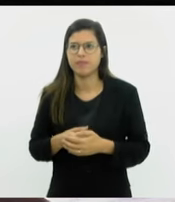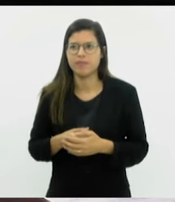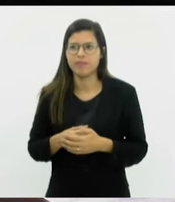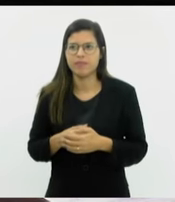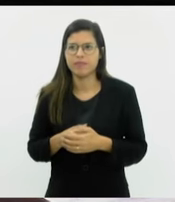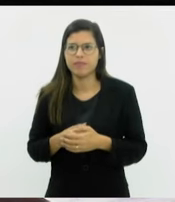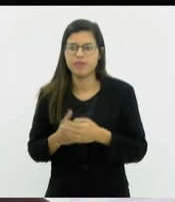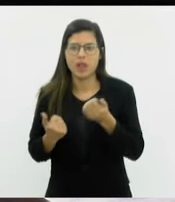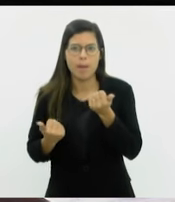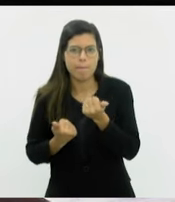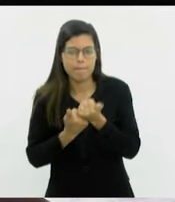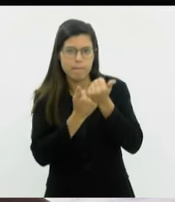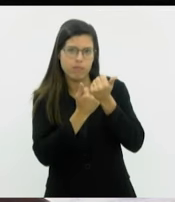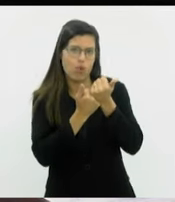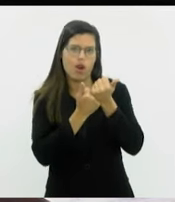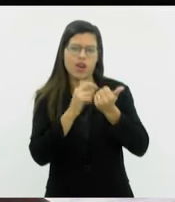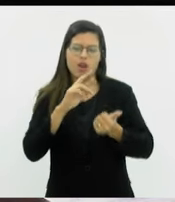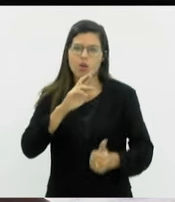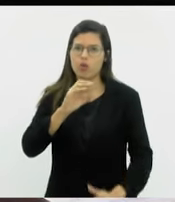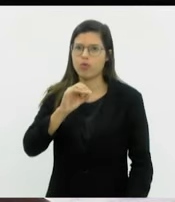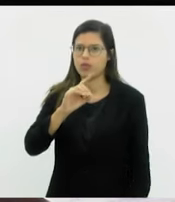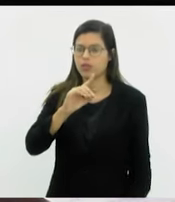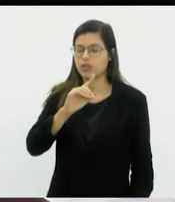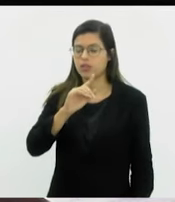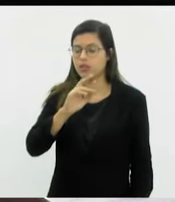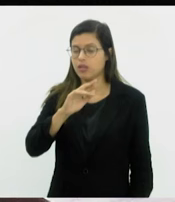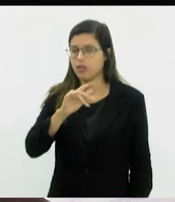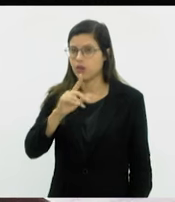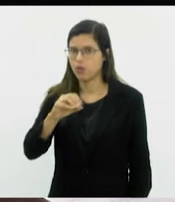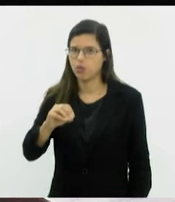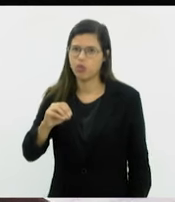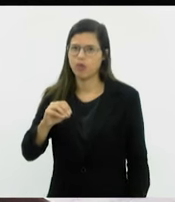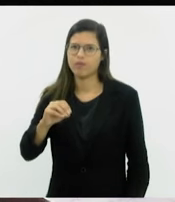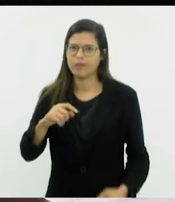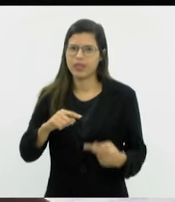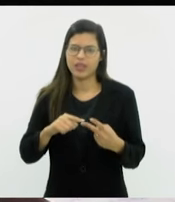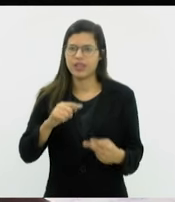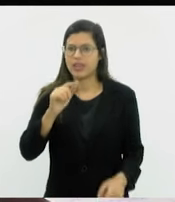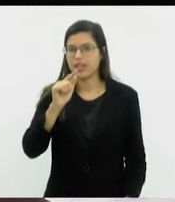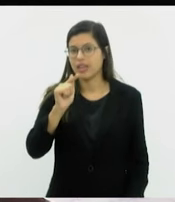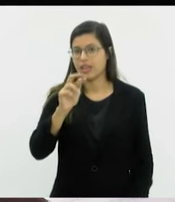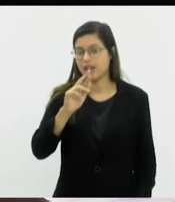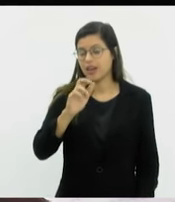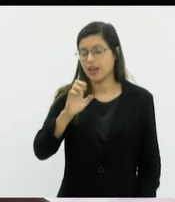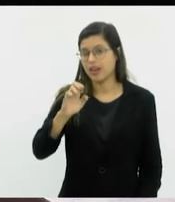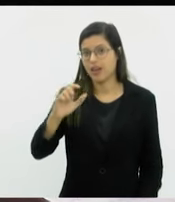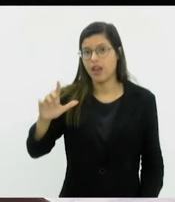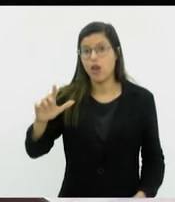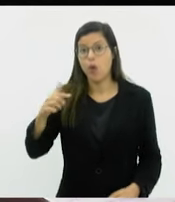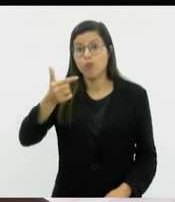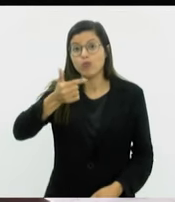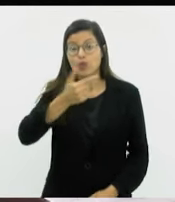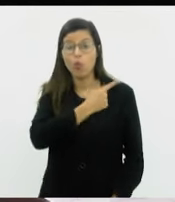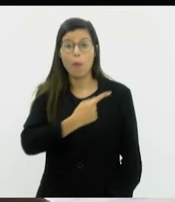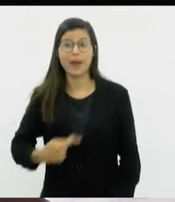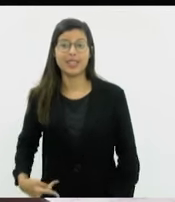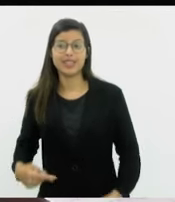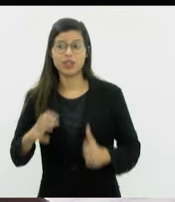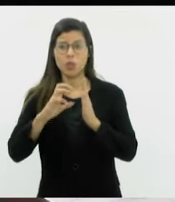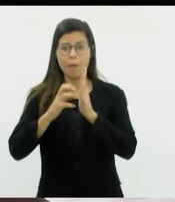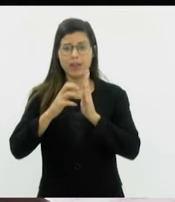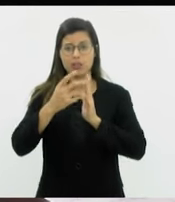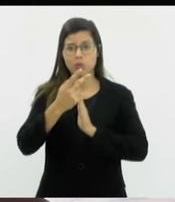apoia Rodrigo Neves e a gestão Rodrigo Grael. Nem o próprio vice-presidente do PT se